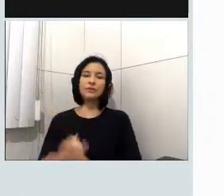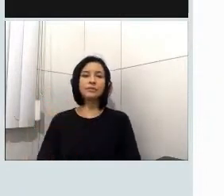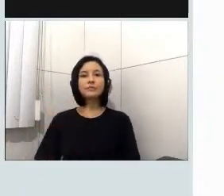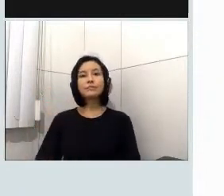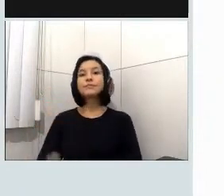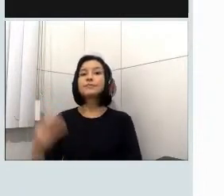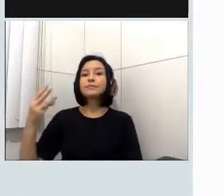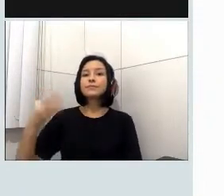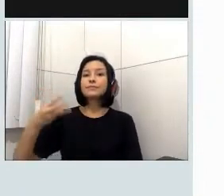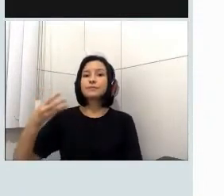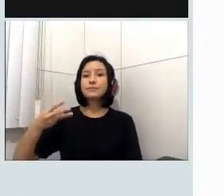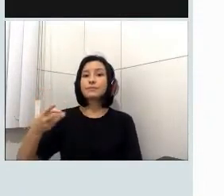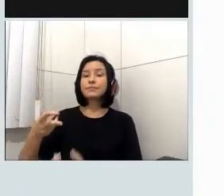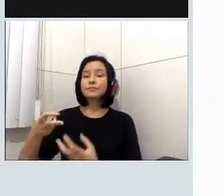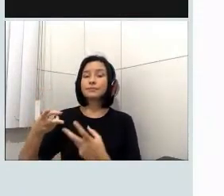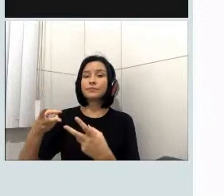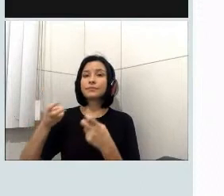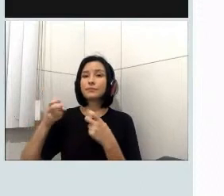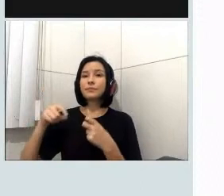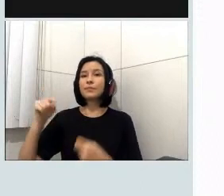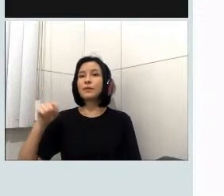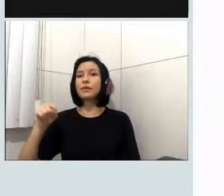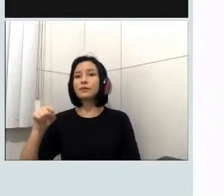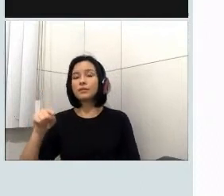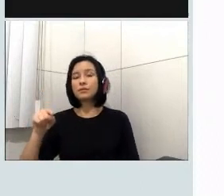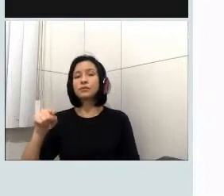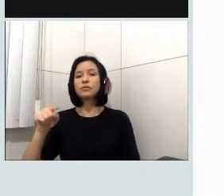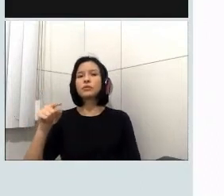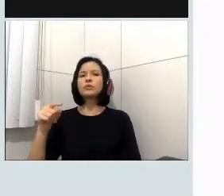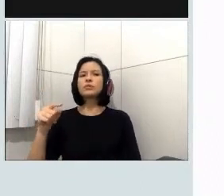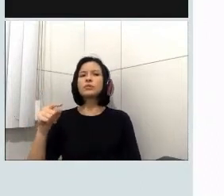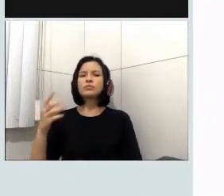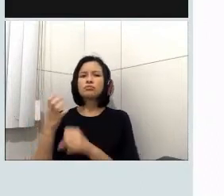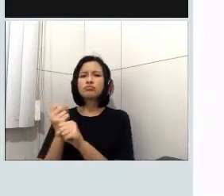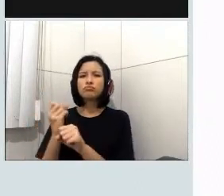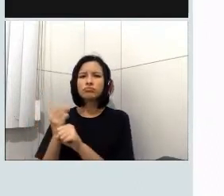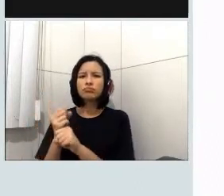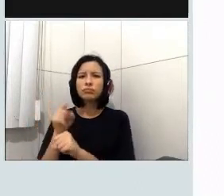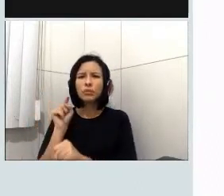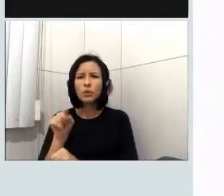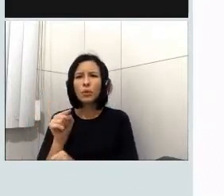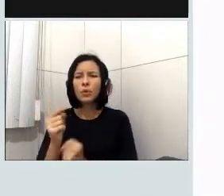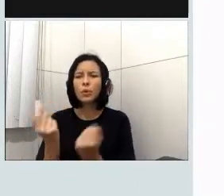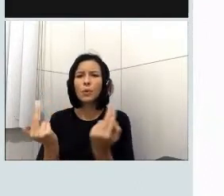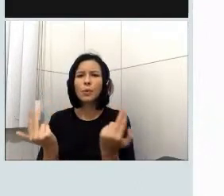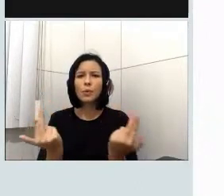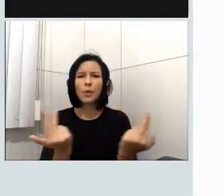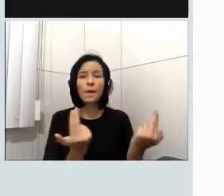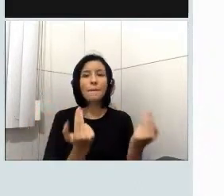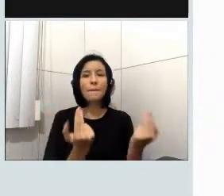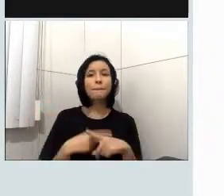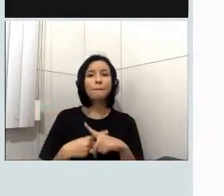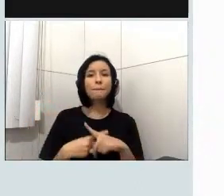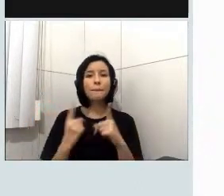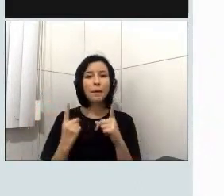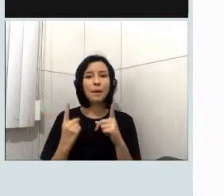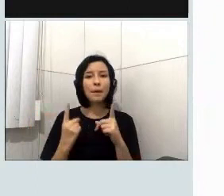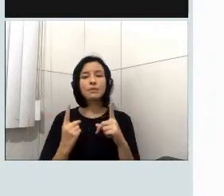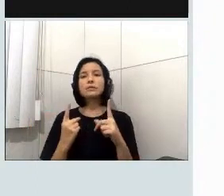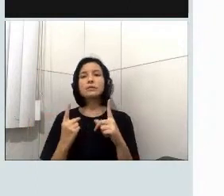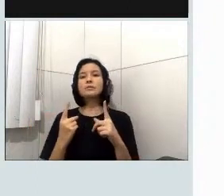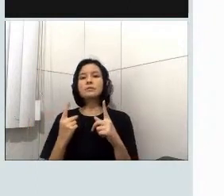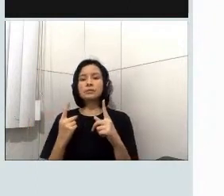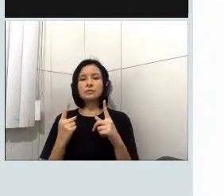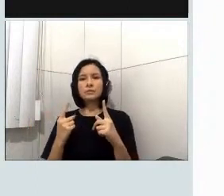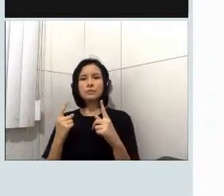Perceba que, a partir daí, os valores passariam a serem os mesmos, porém com letras trocadas, ou seja, só